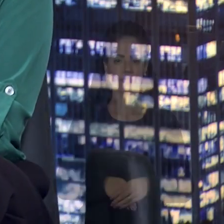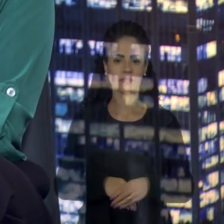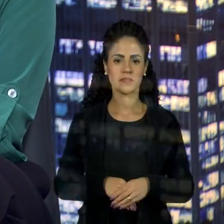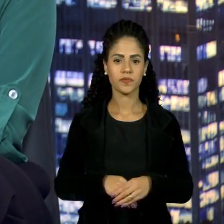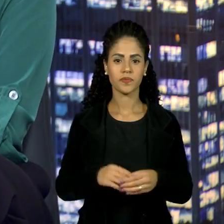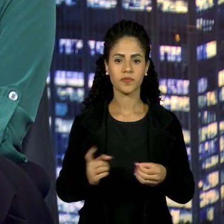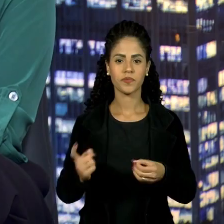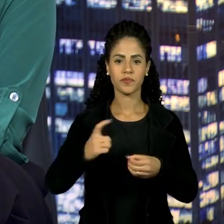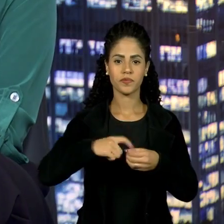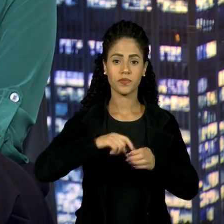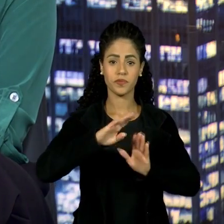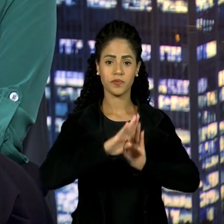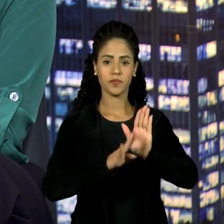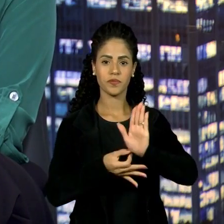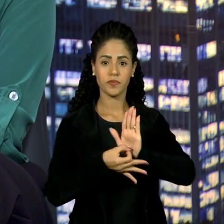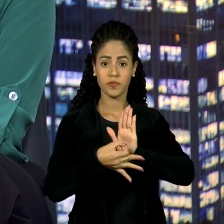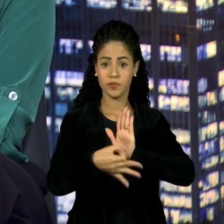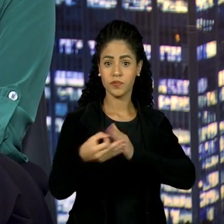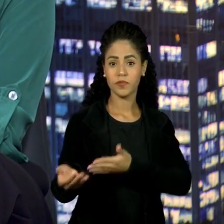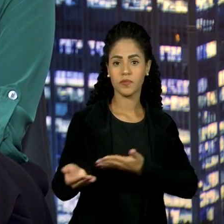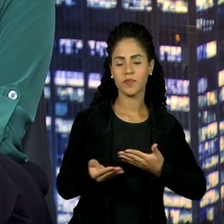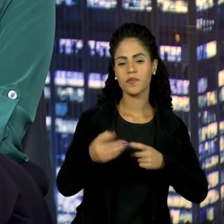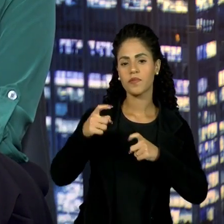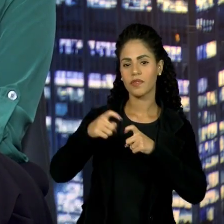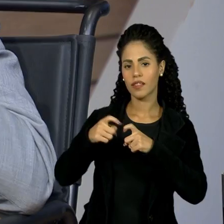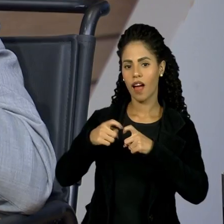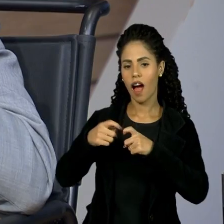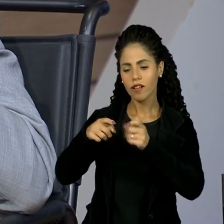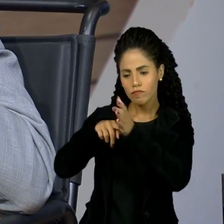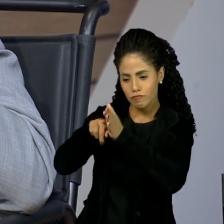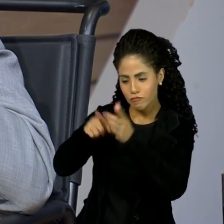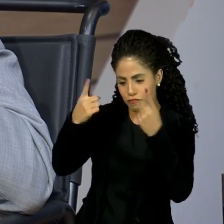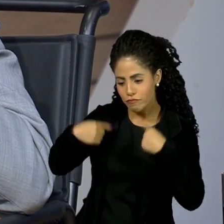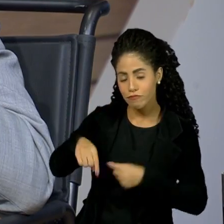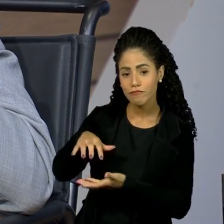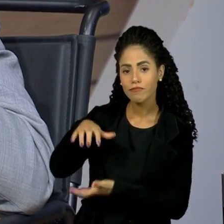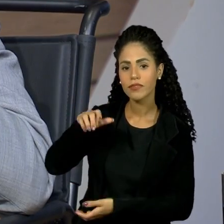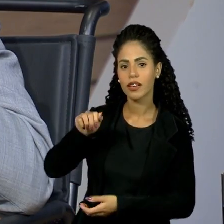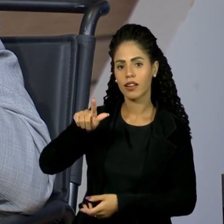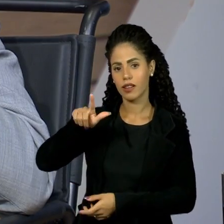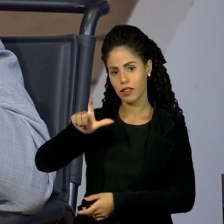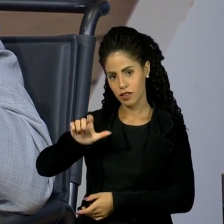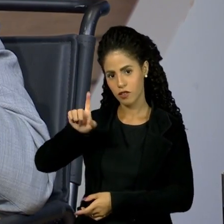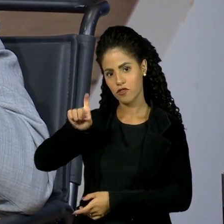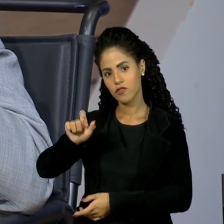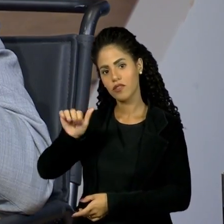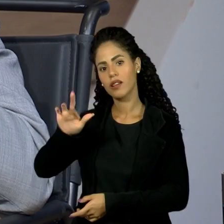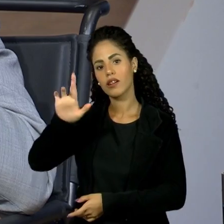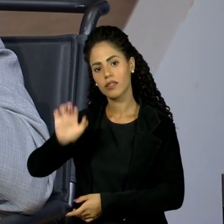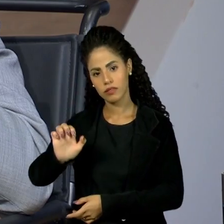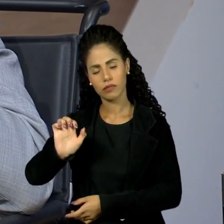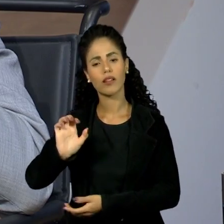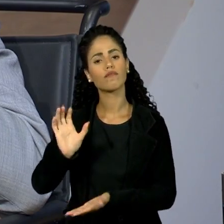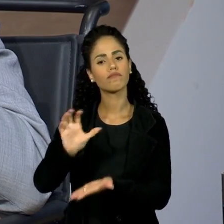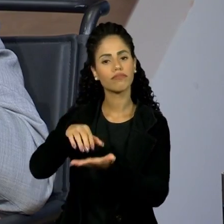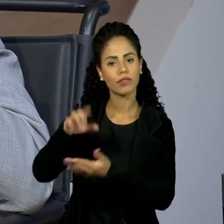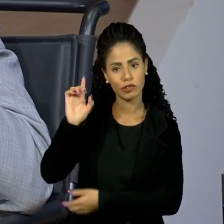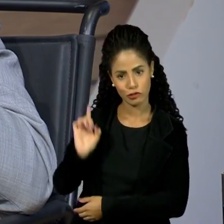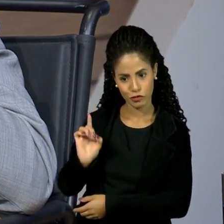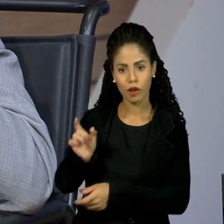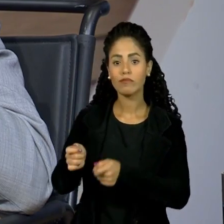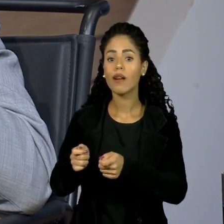Estamos de volta com opinião com a gente, o médico gerontólogo Alexandre Kalash, presidente do Centro Internacional